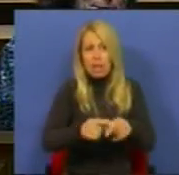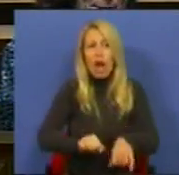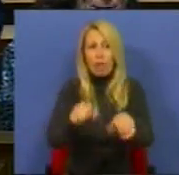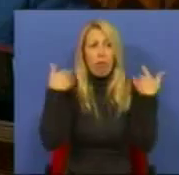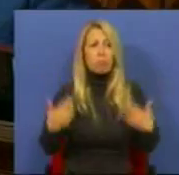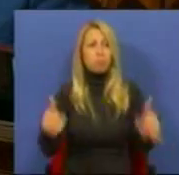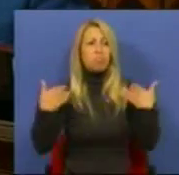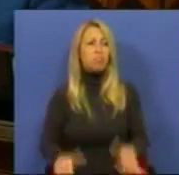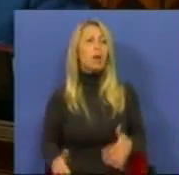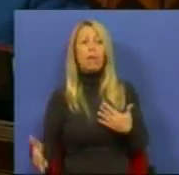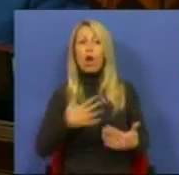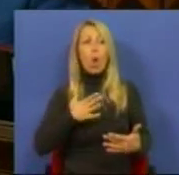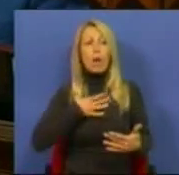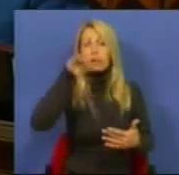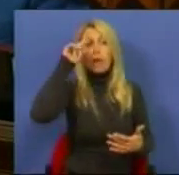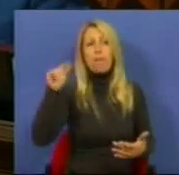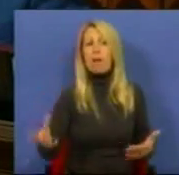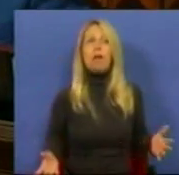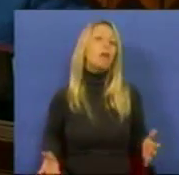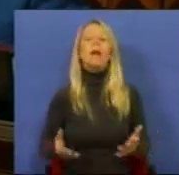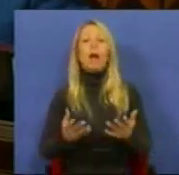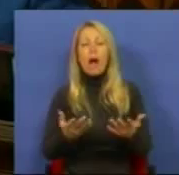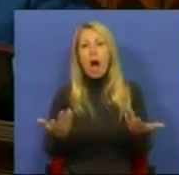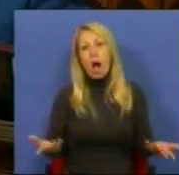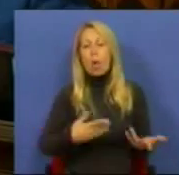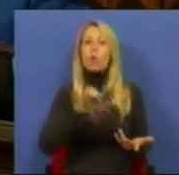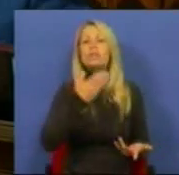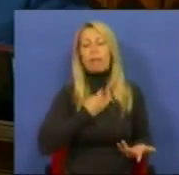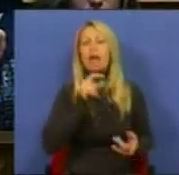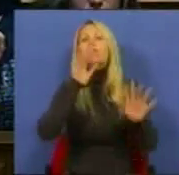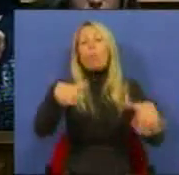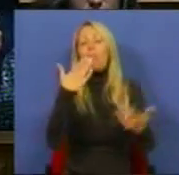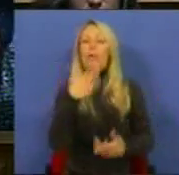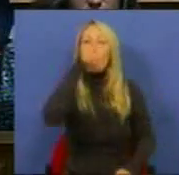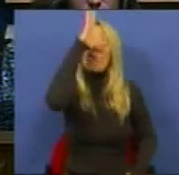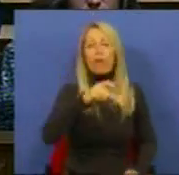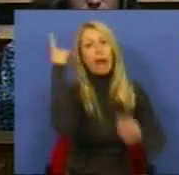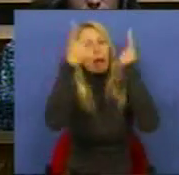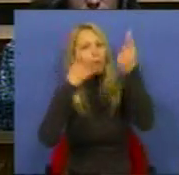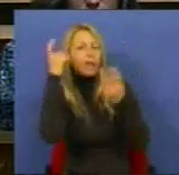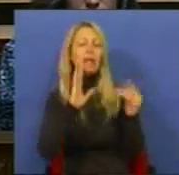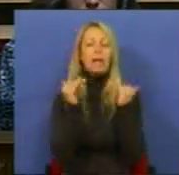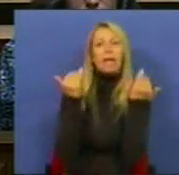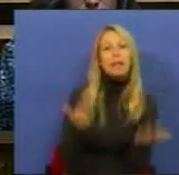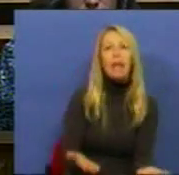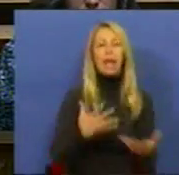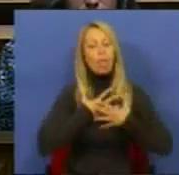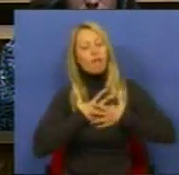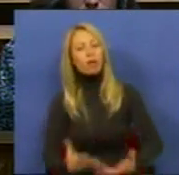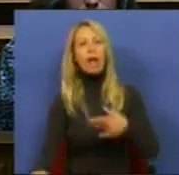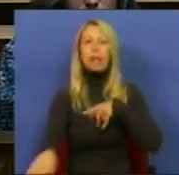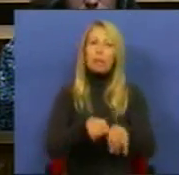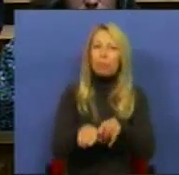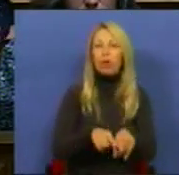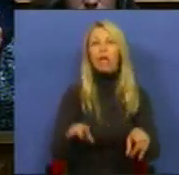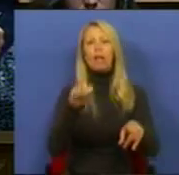pode esta resolução pedir ao Governo que reflita, que conceba, que empenhe a vontade política, que clarifique a cadeia de comando.